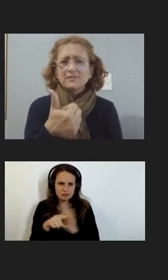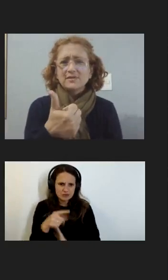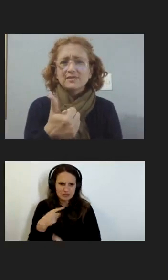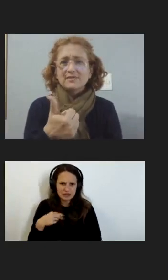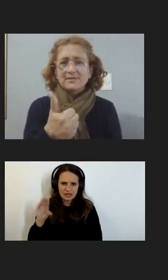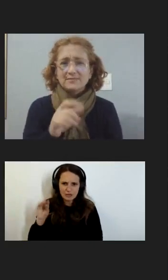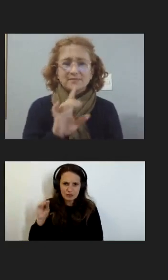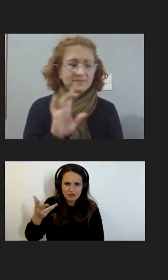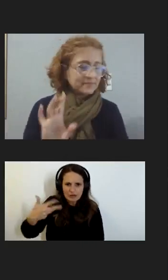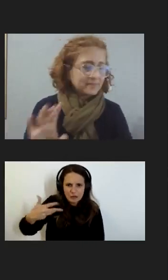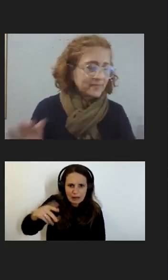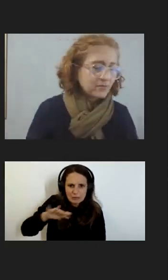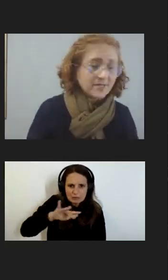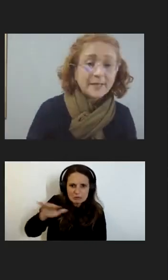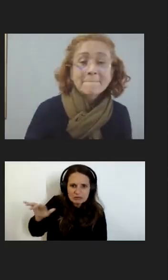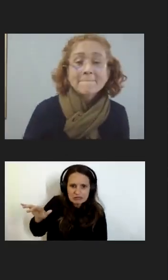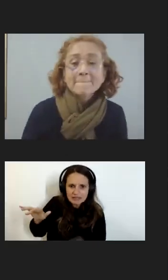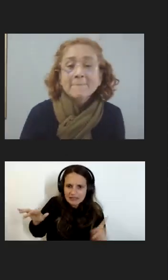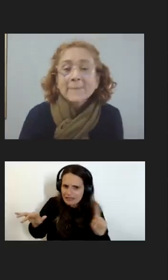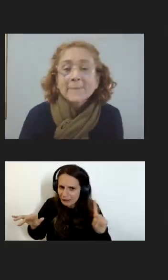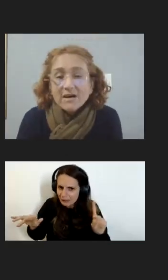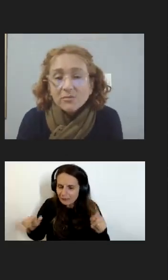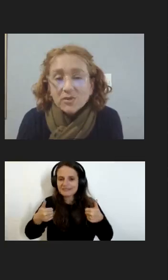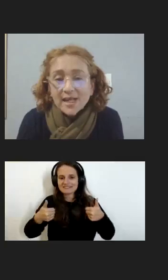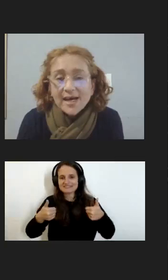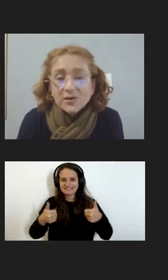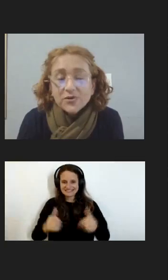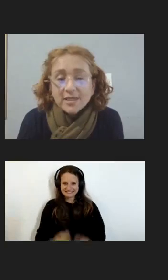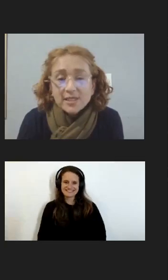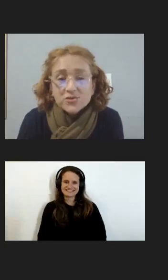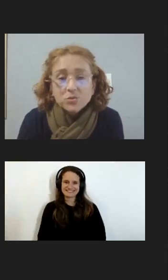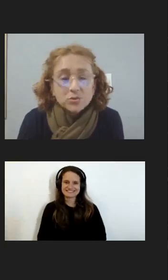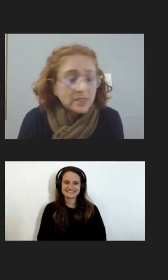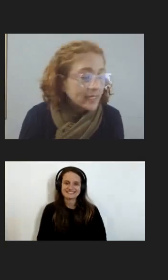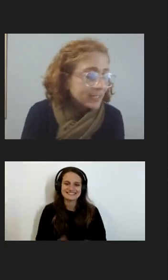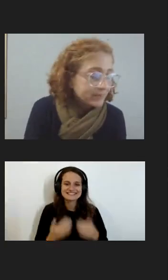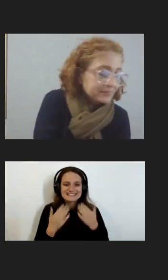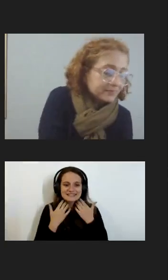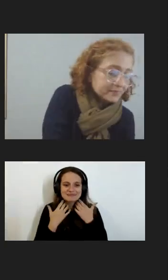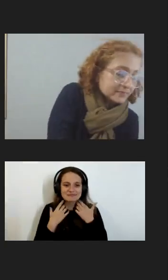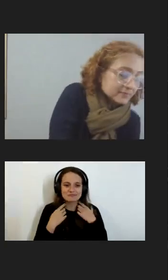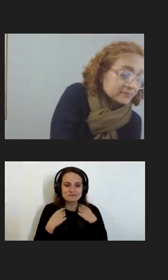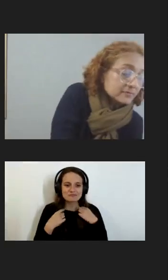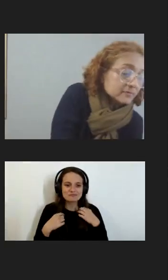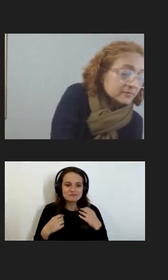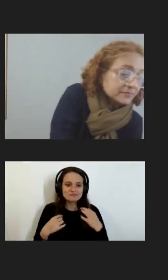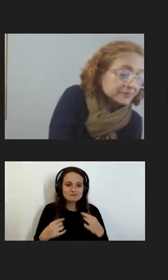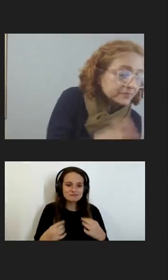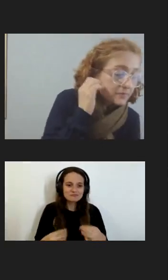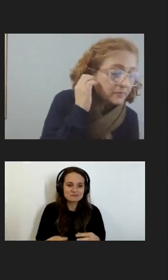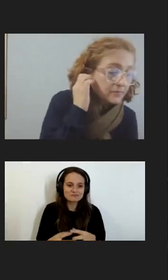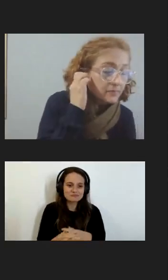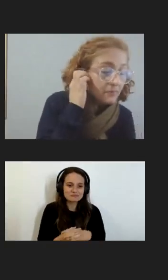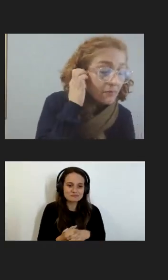rápido? Não, né? Vamos lá, agora aqui, deixa eu mudar.